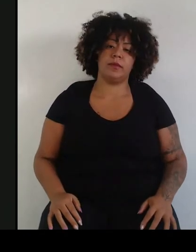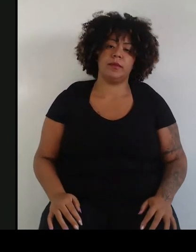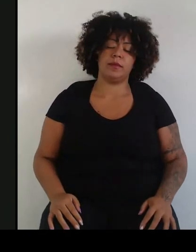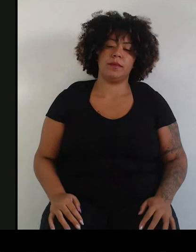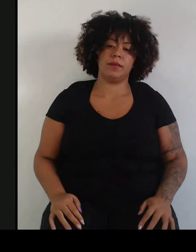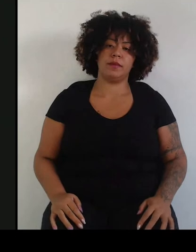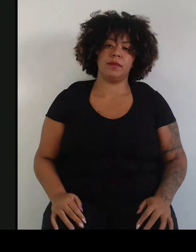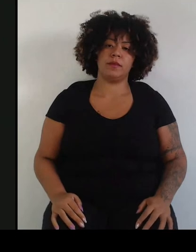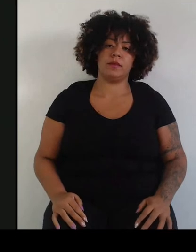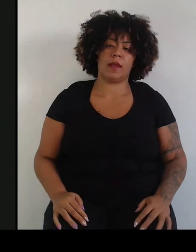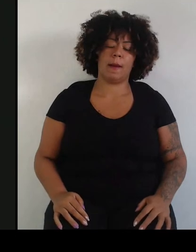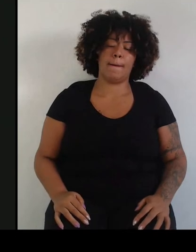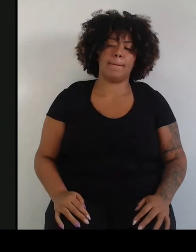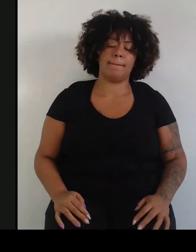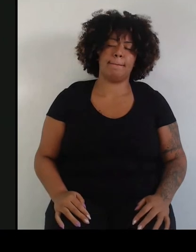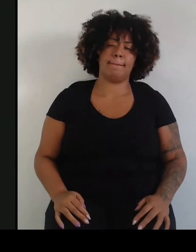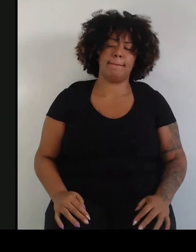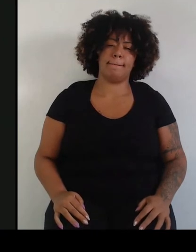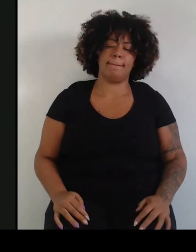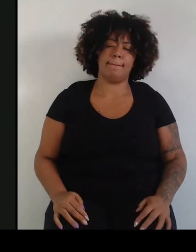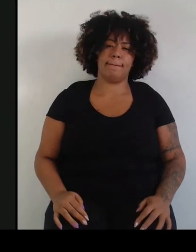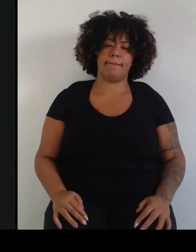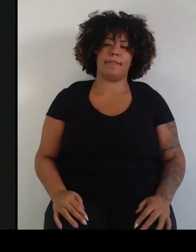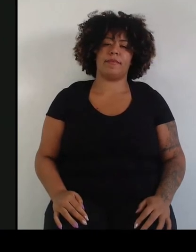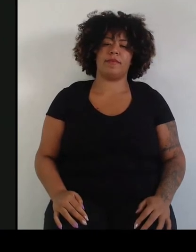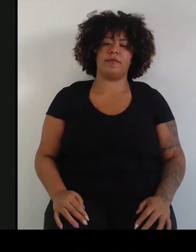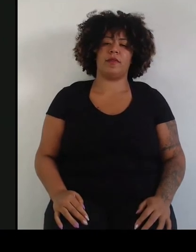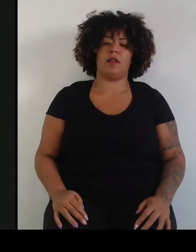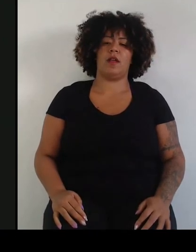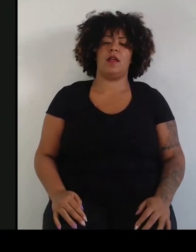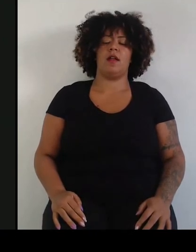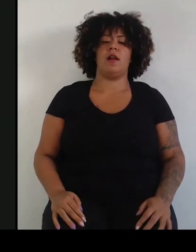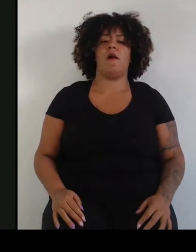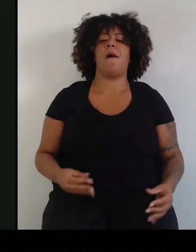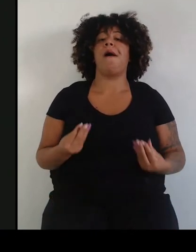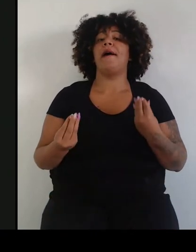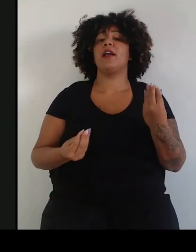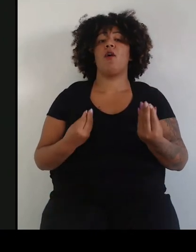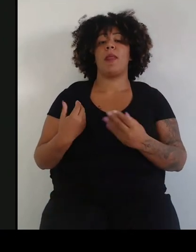representada numa certa pose de oferecimento sexual